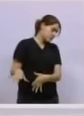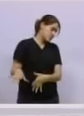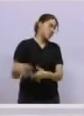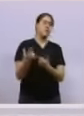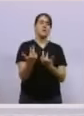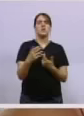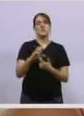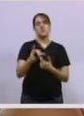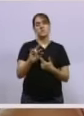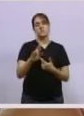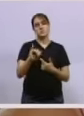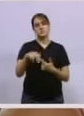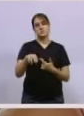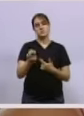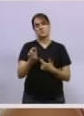entregar,